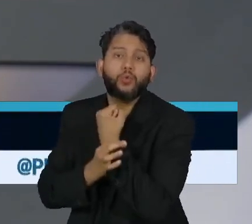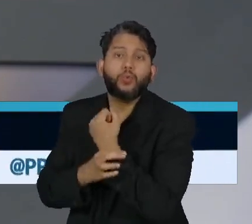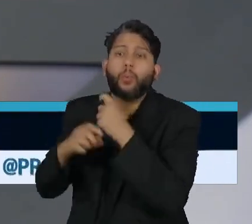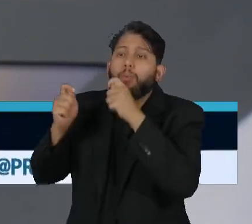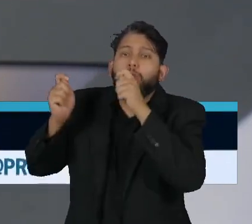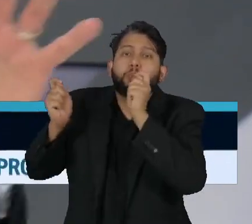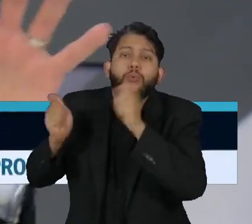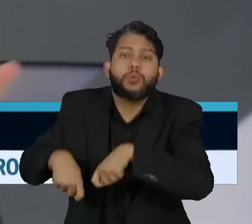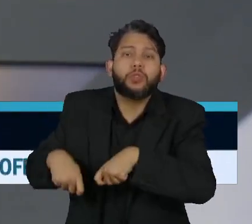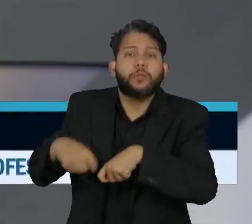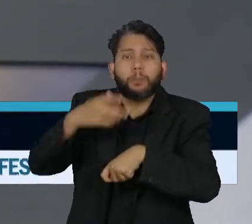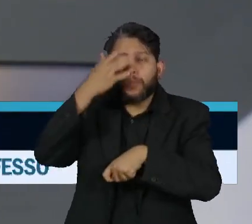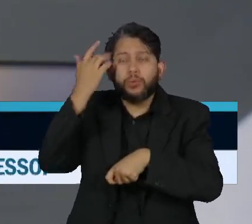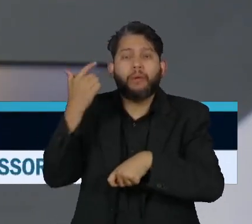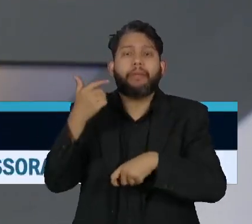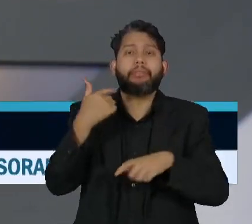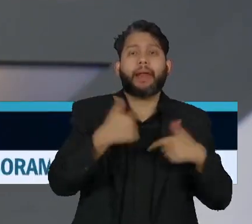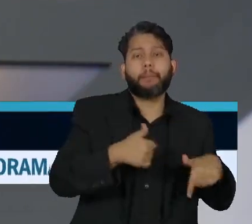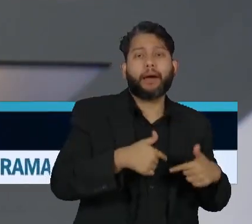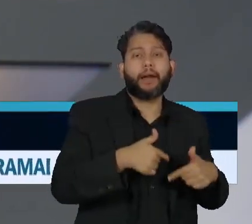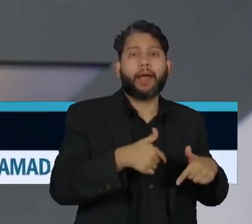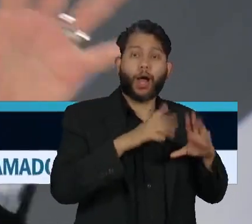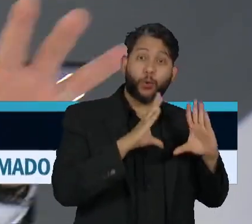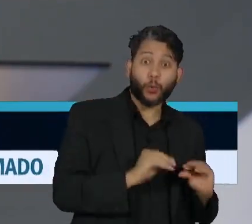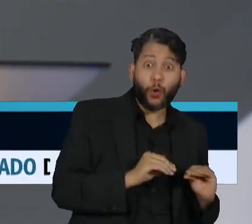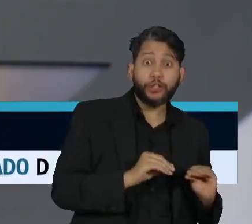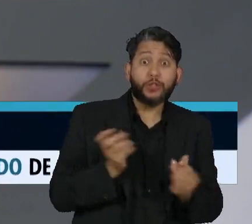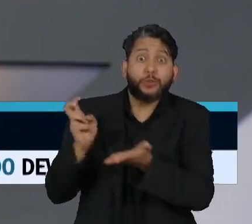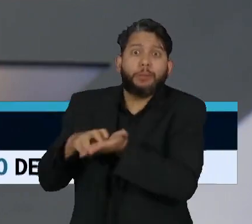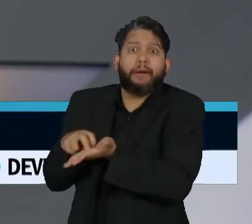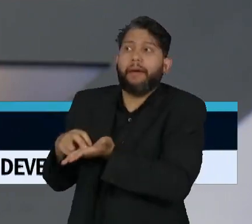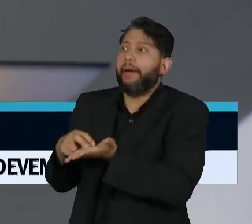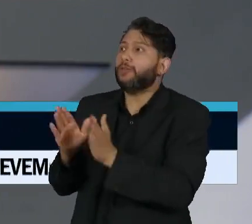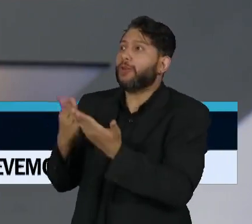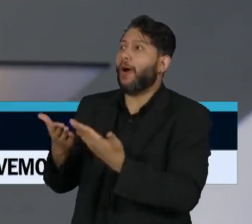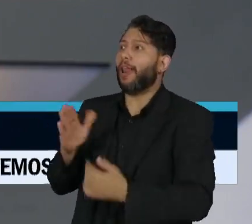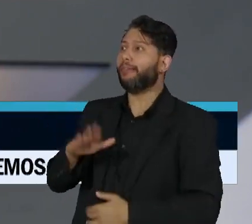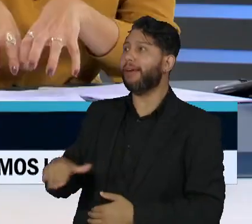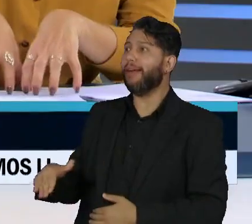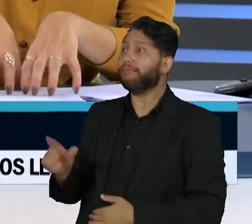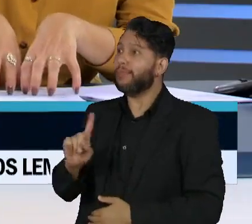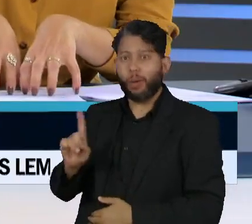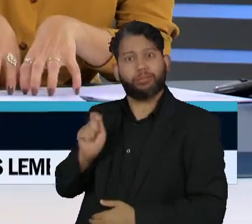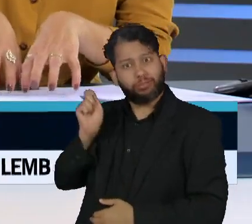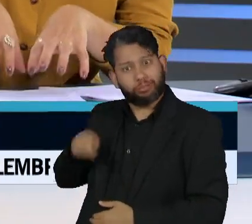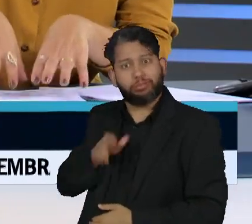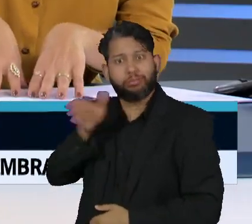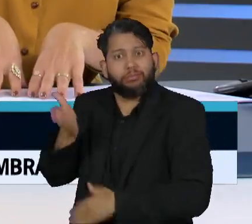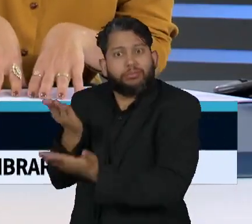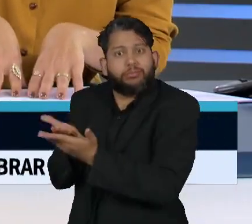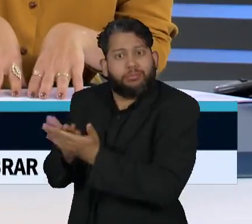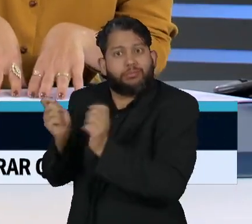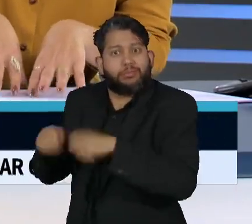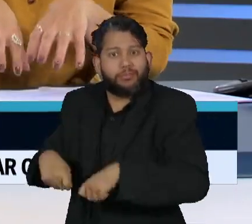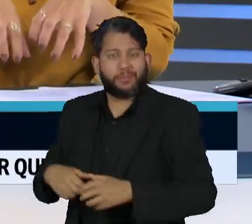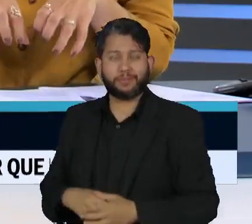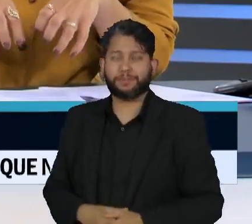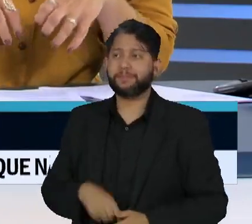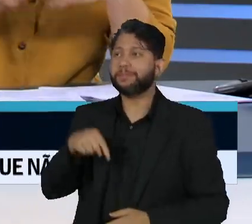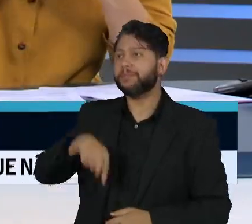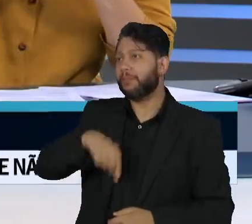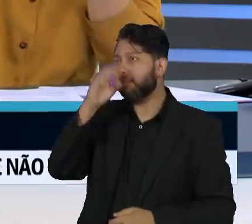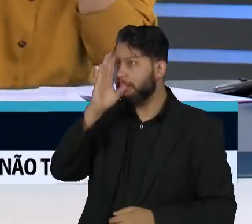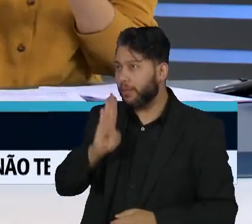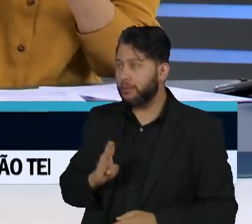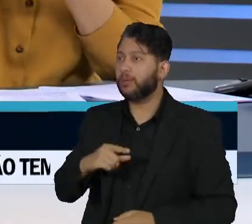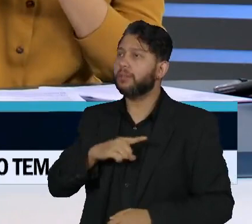possível para profissionais que têm horário de trabalho diferente. Só para finalizar, nós temos hoje no Brasil opções, né, de